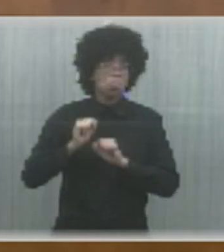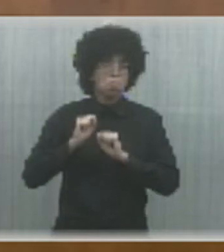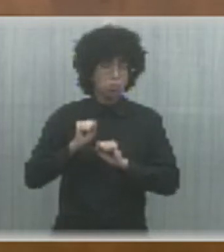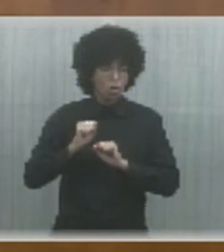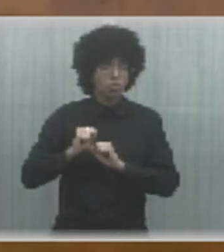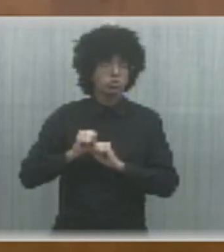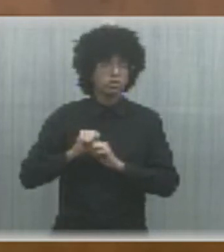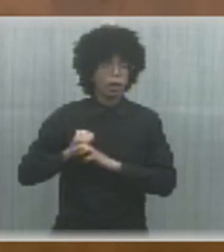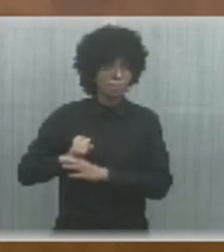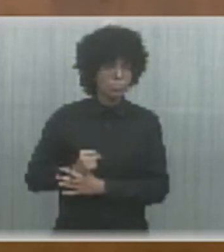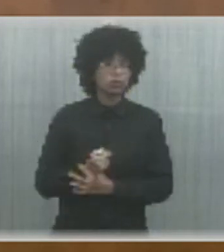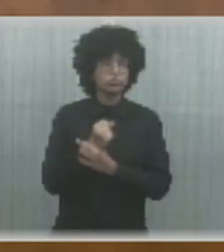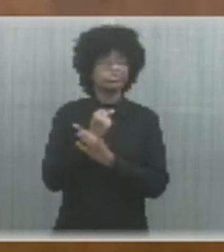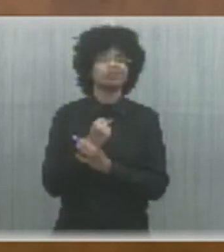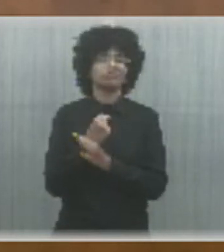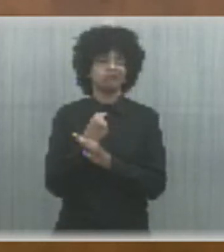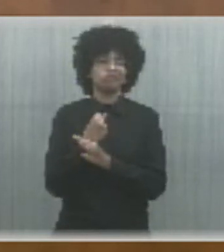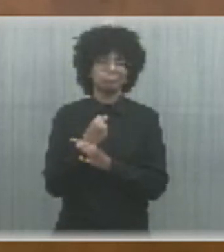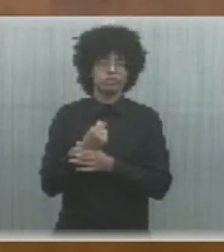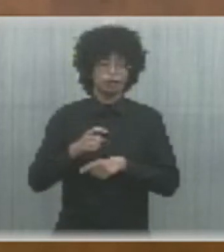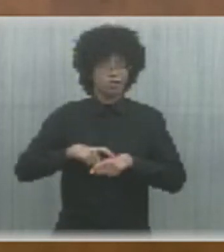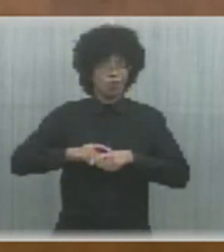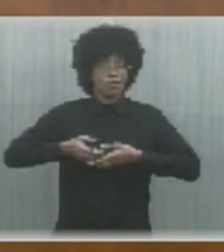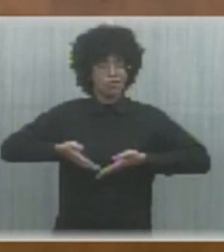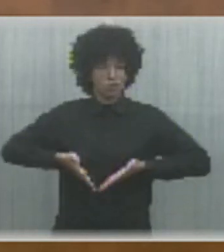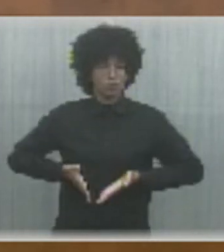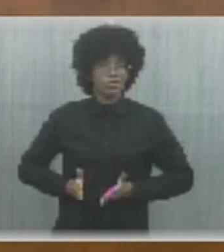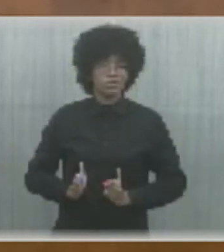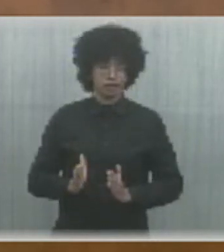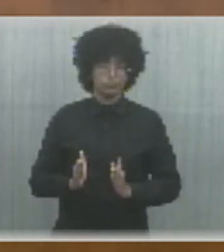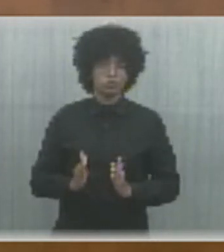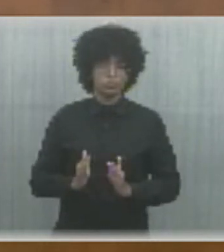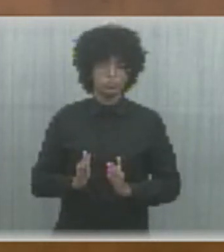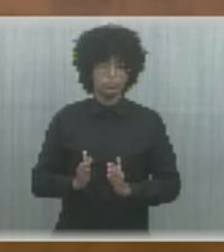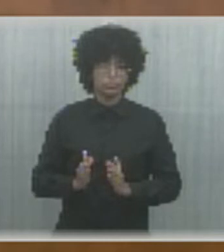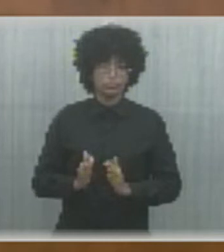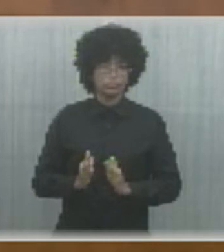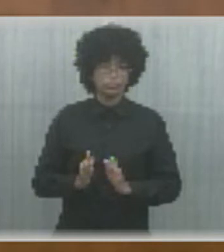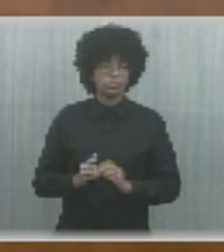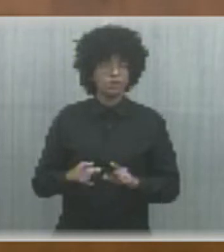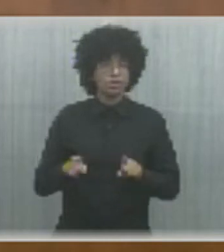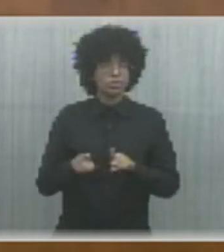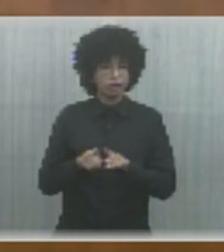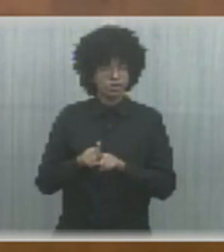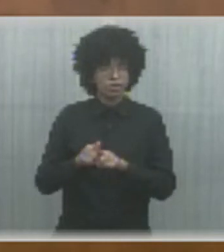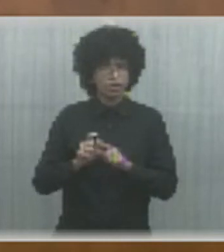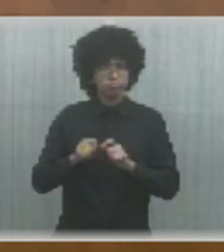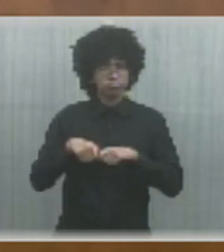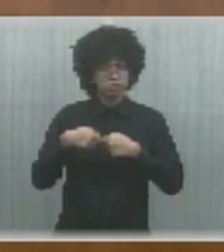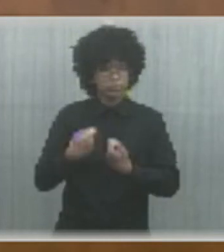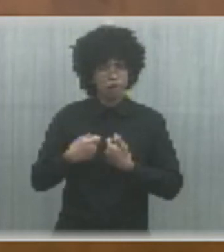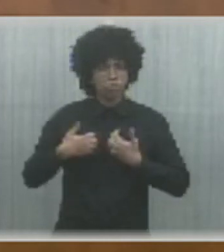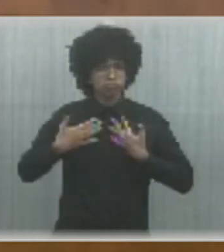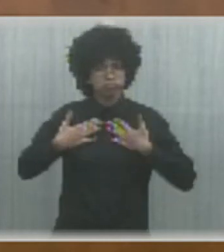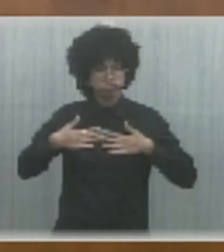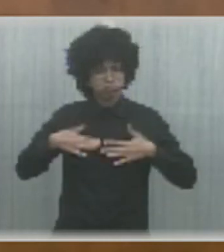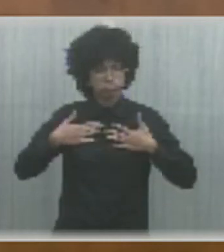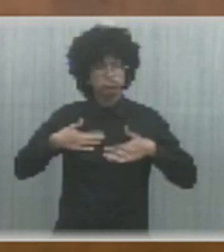resguarda a segurança do parto, lhe propicie maior conforto e bem-estar,